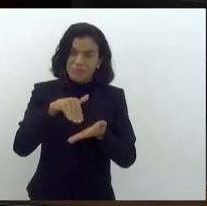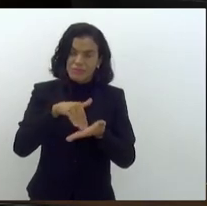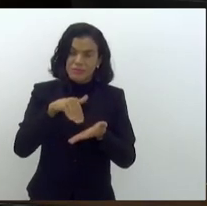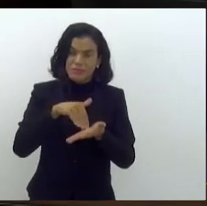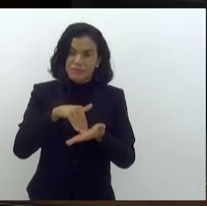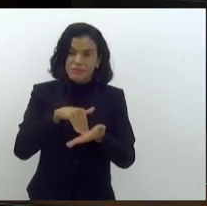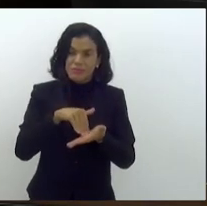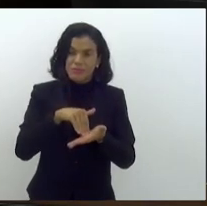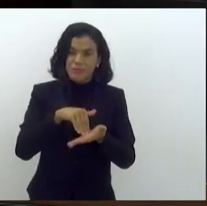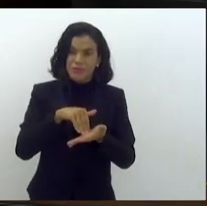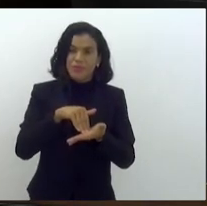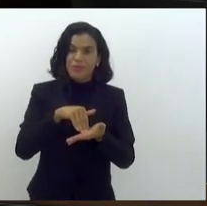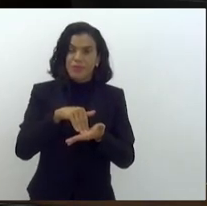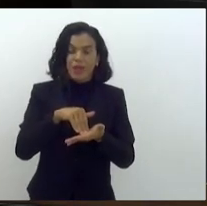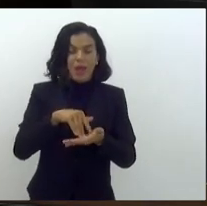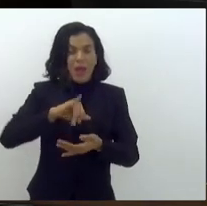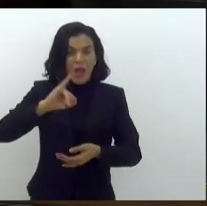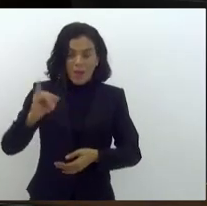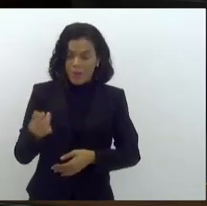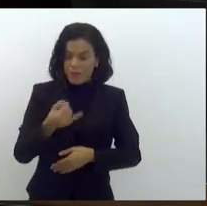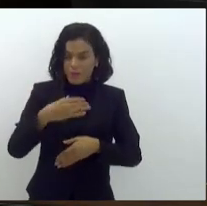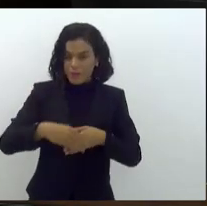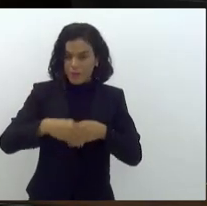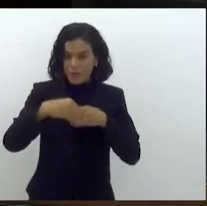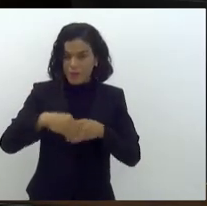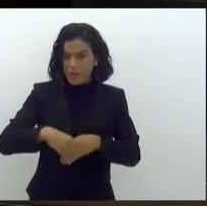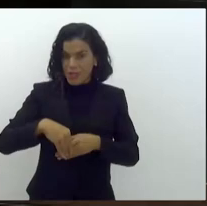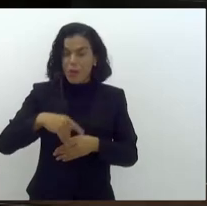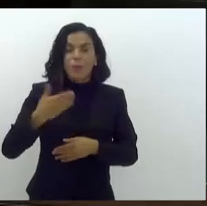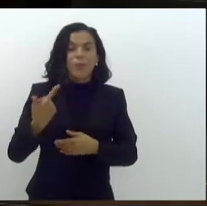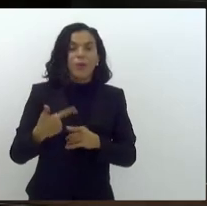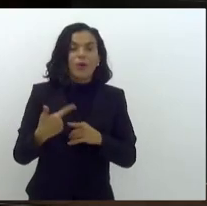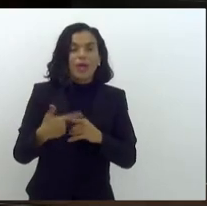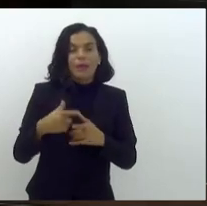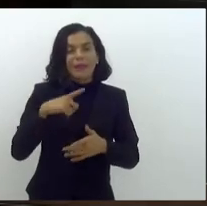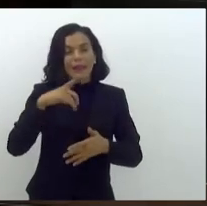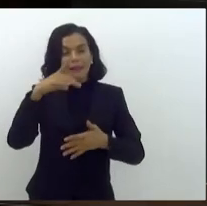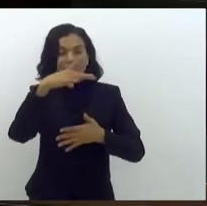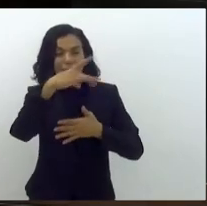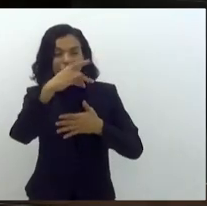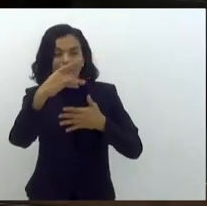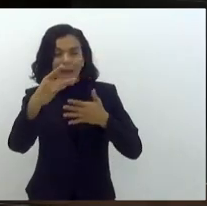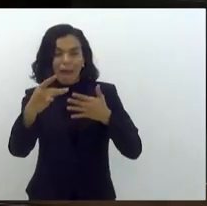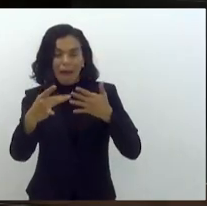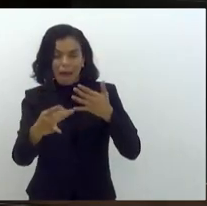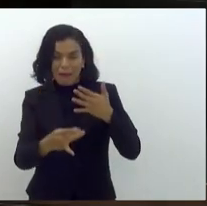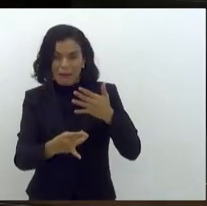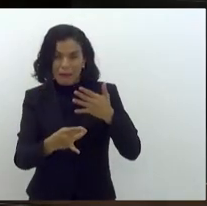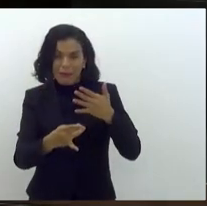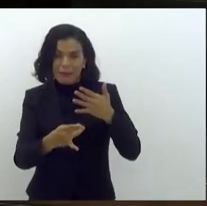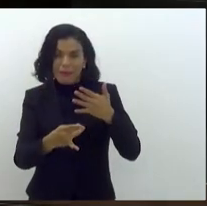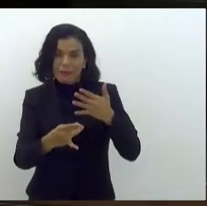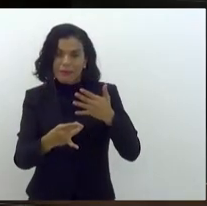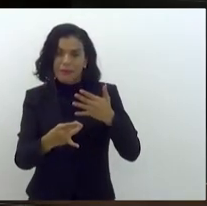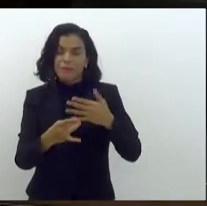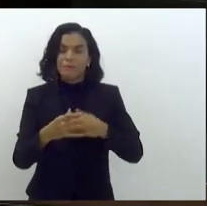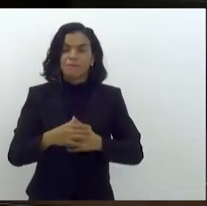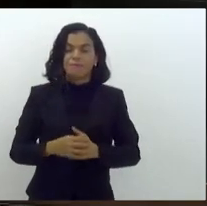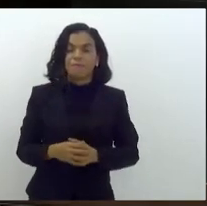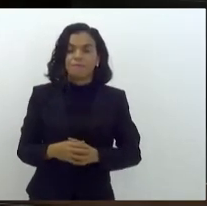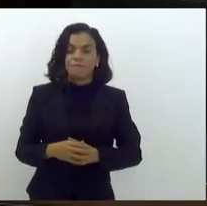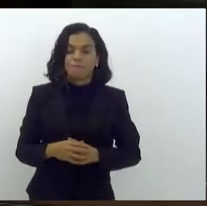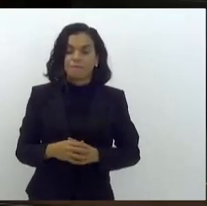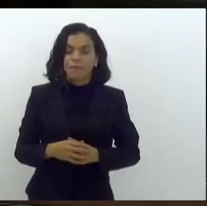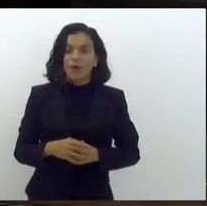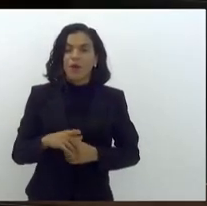tá ali aproveitar para cumprimentar o que o diabo mora nos detalhes né eu gosto dessa frase eu até usei numa das últimas colunas no